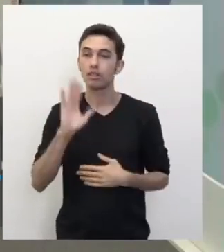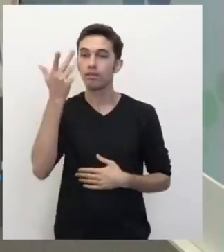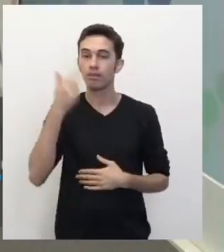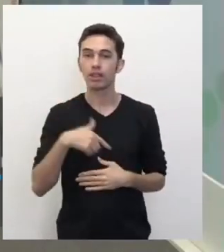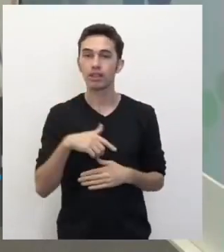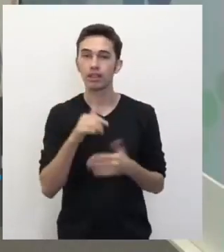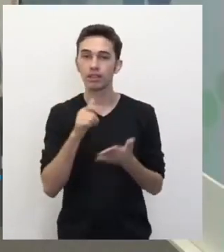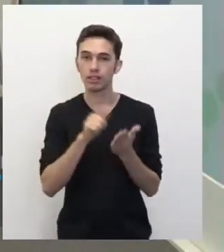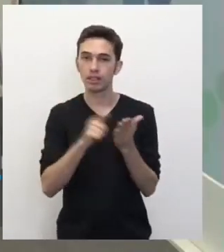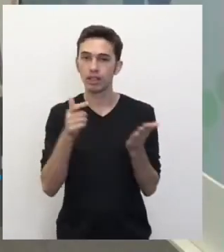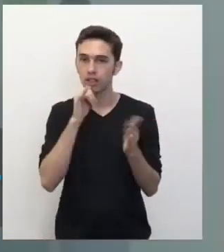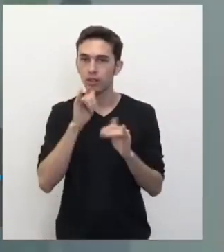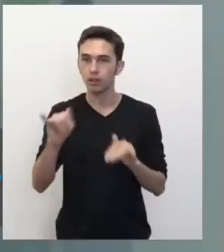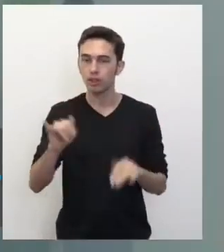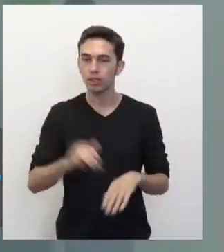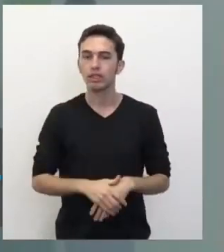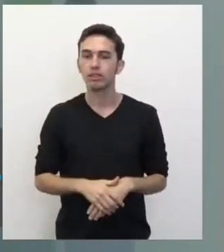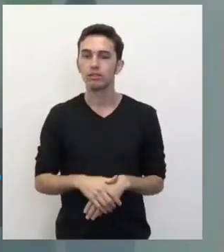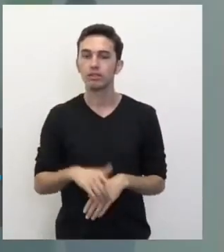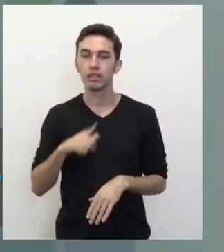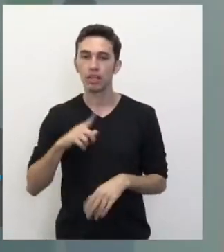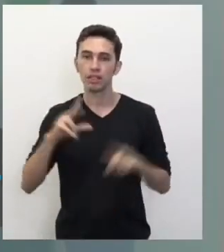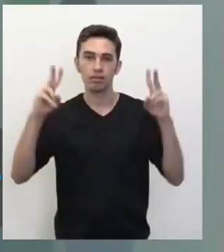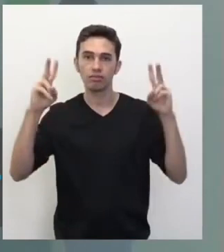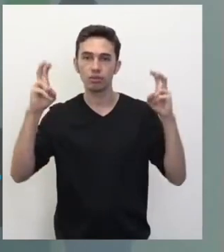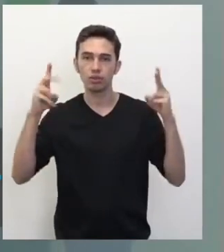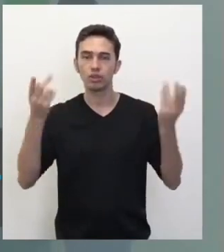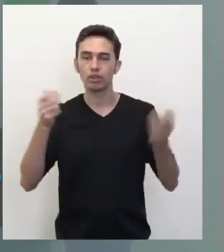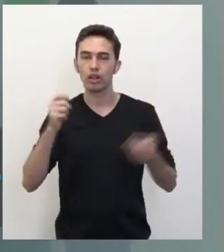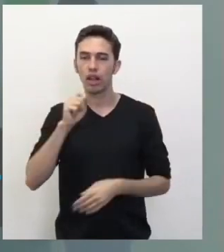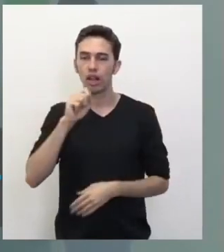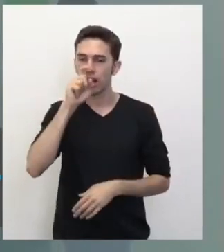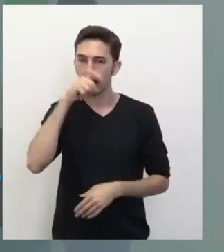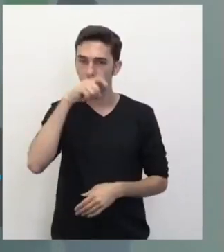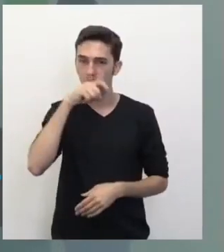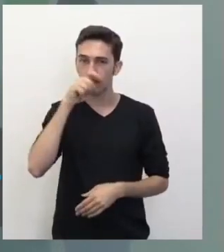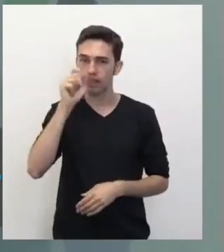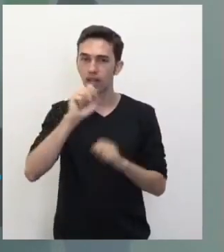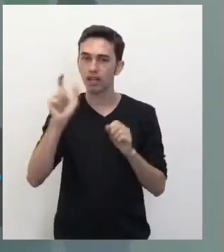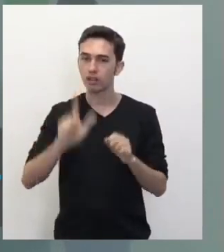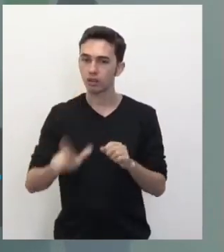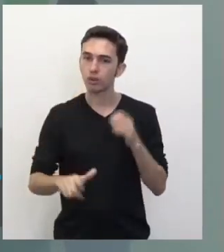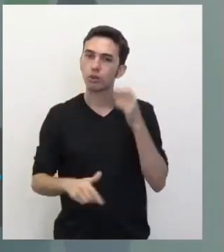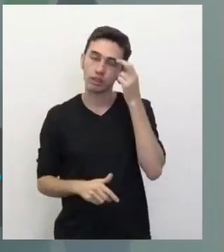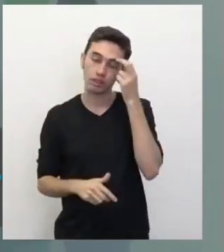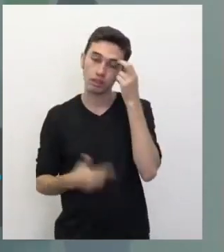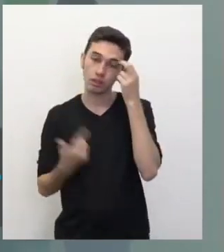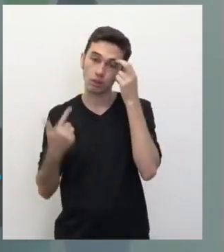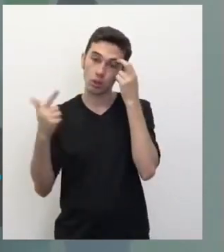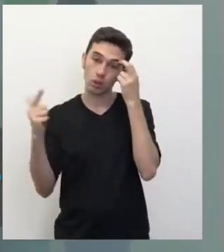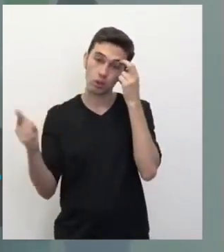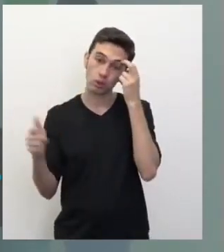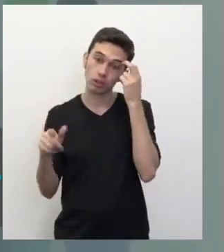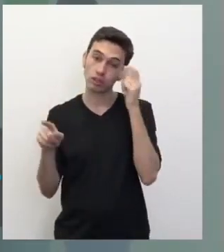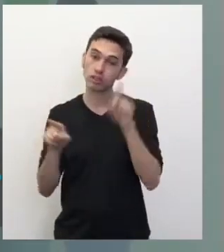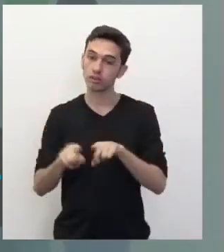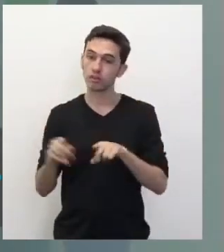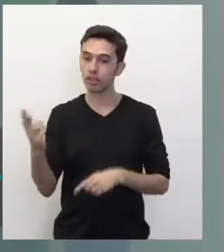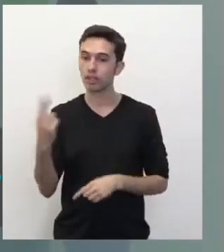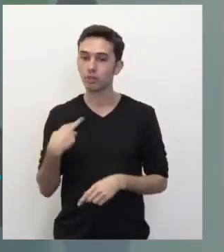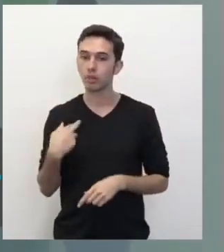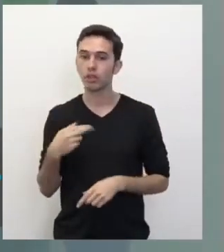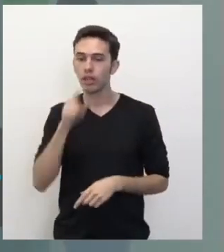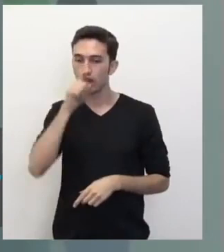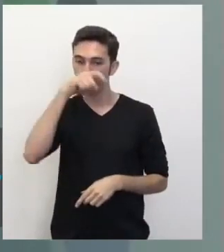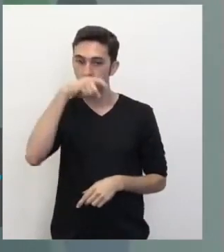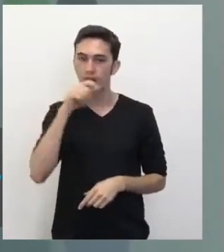né? Tá até no nosso título, com as ararinhas azuis. Teve outras pessoas que colocaram também as ararinhas azuis. Se eu tivesse contexto